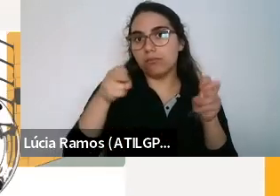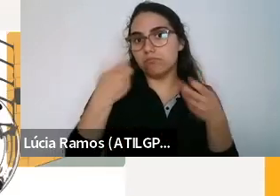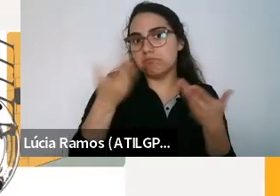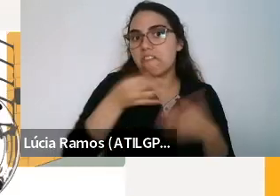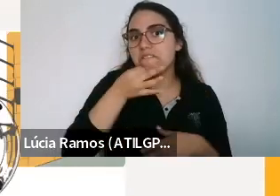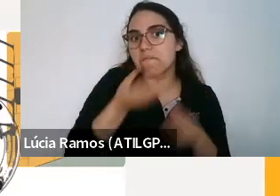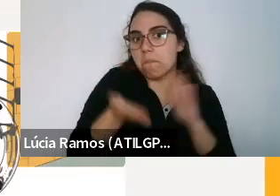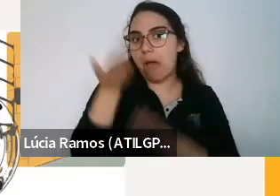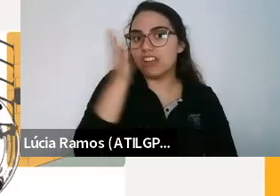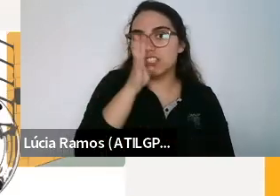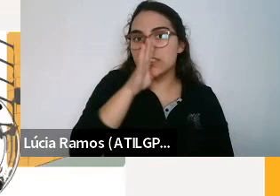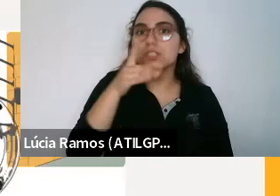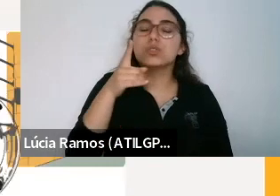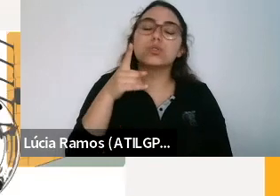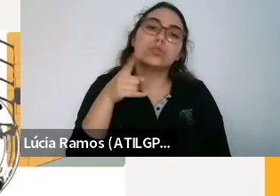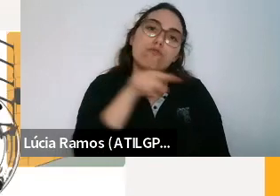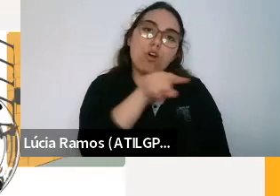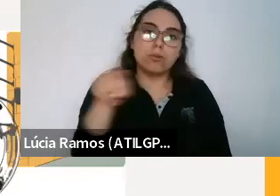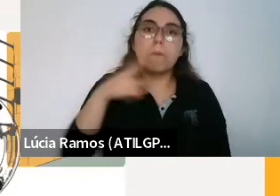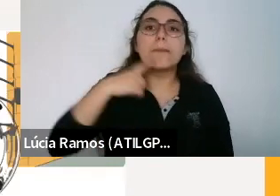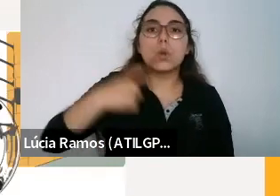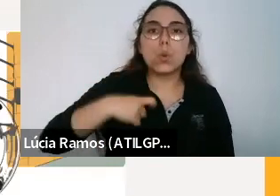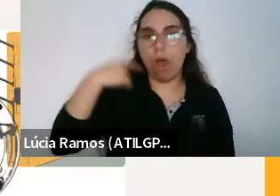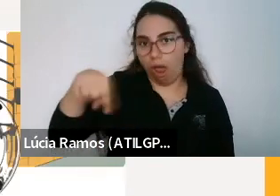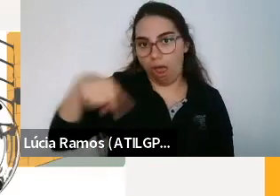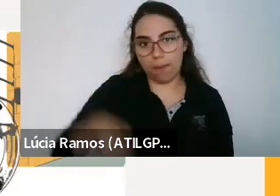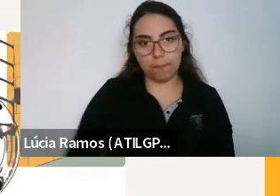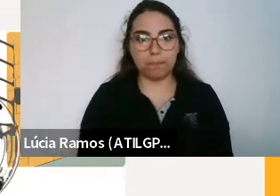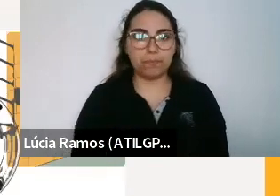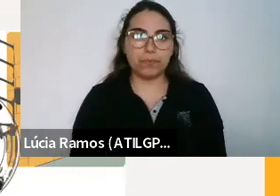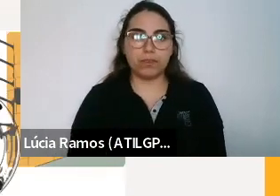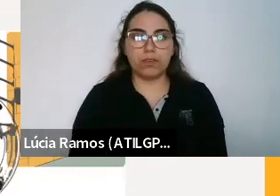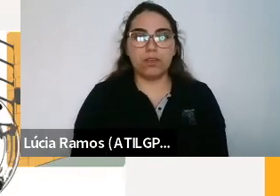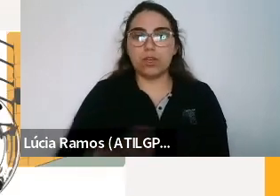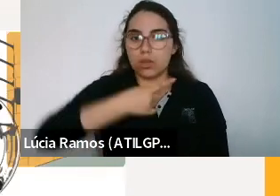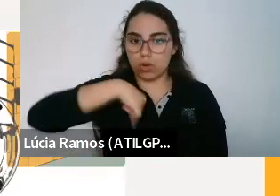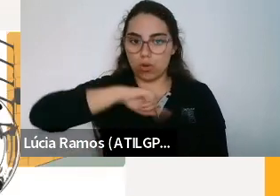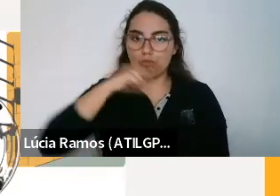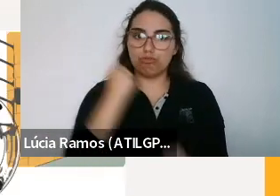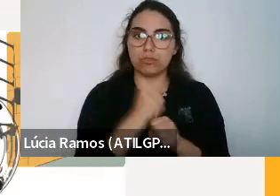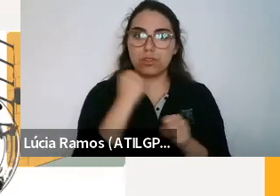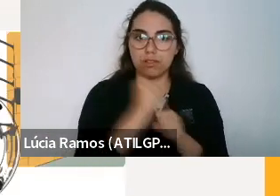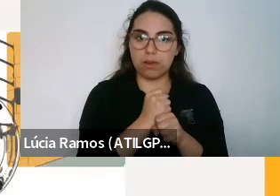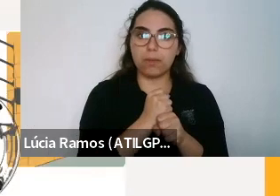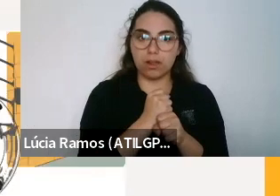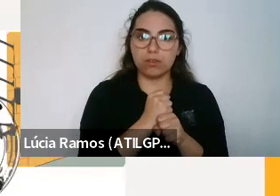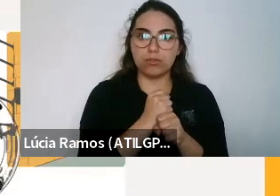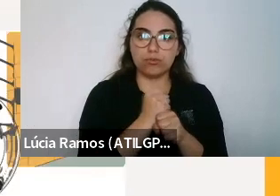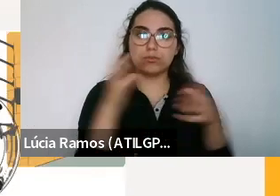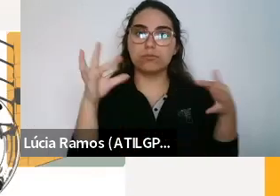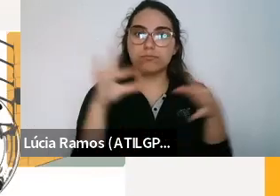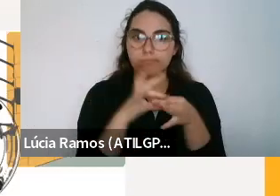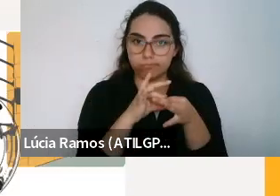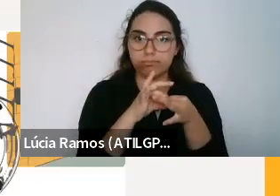alguma questão, nós temos, portanto, um grande trabalho, fazemos um grande trabalho ao nível de